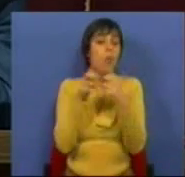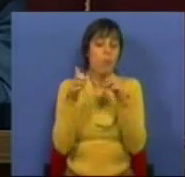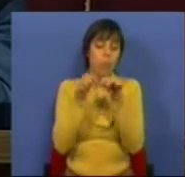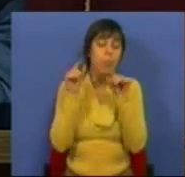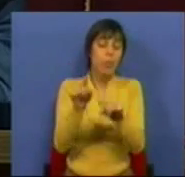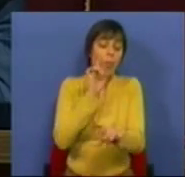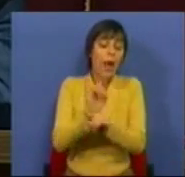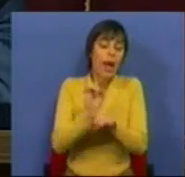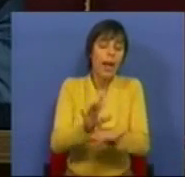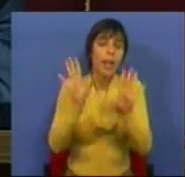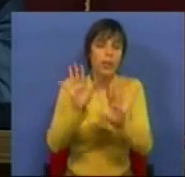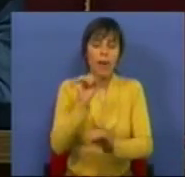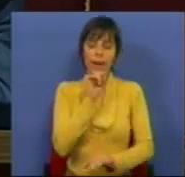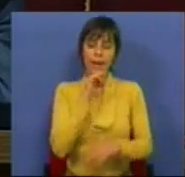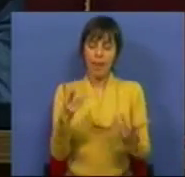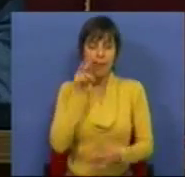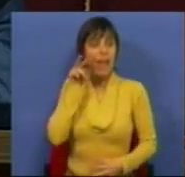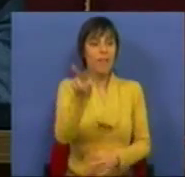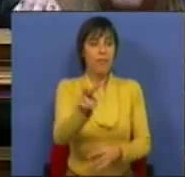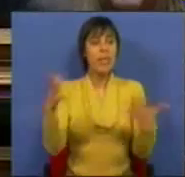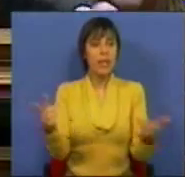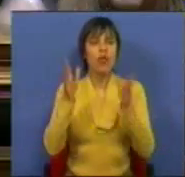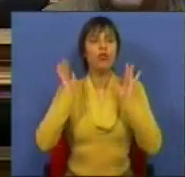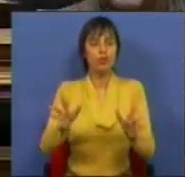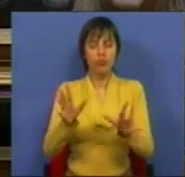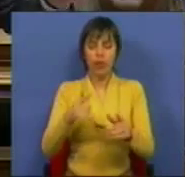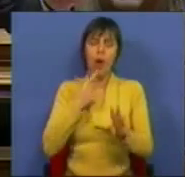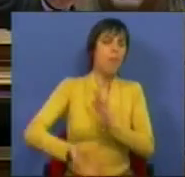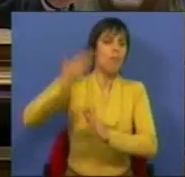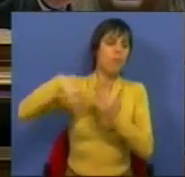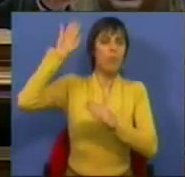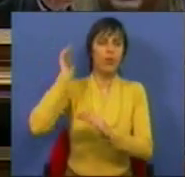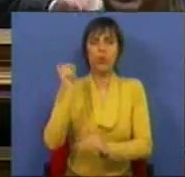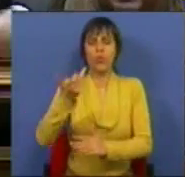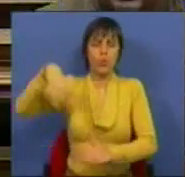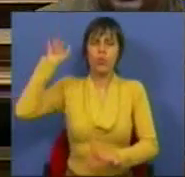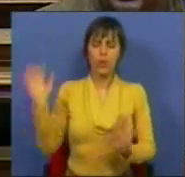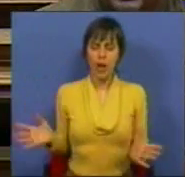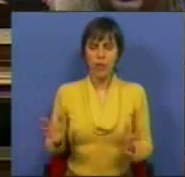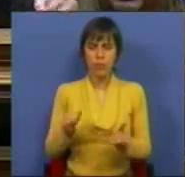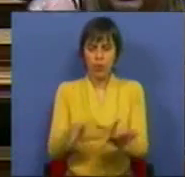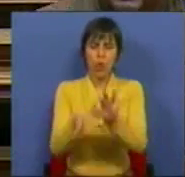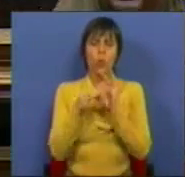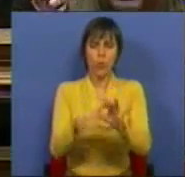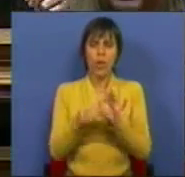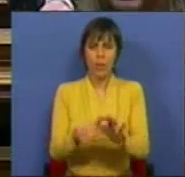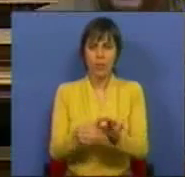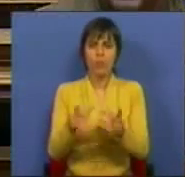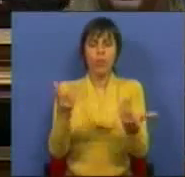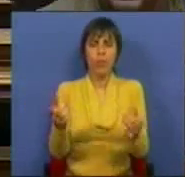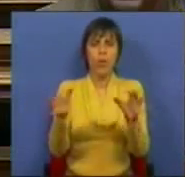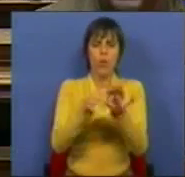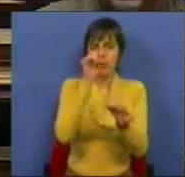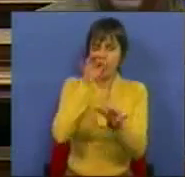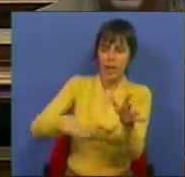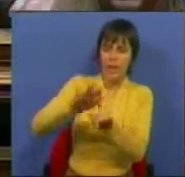problema em relação à sua capacidade de visão. É que ele já passou essa linha há muitos anos, de colaboração com o jardinismo e